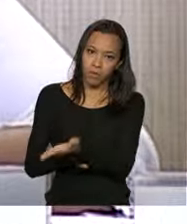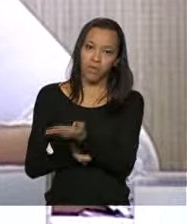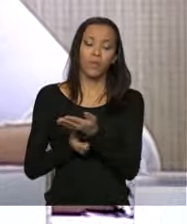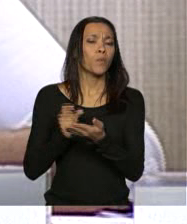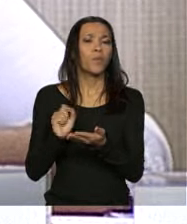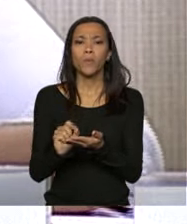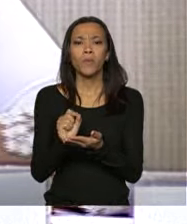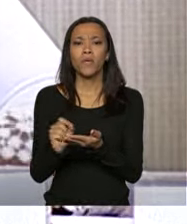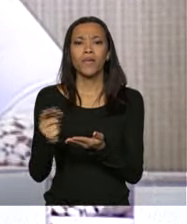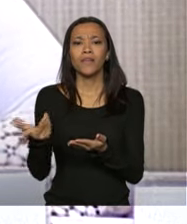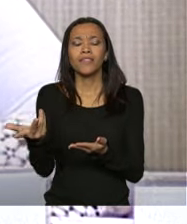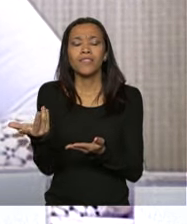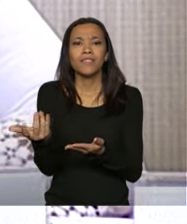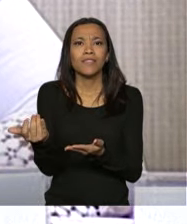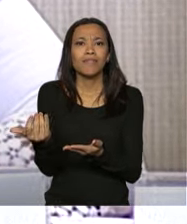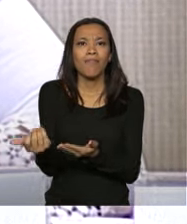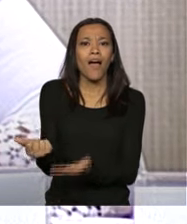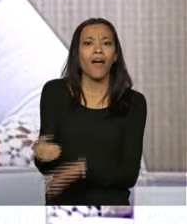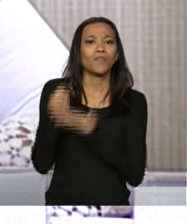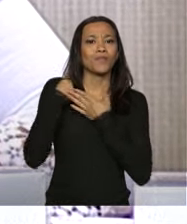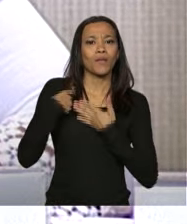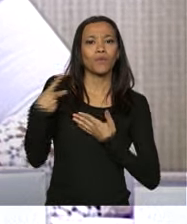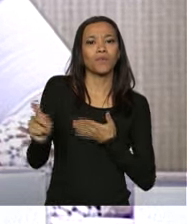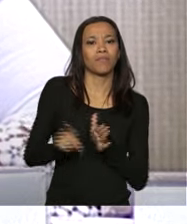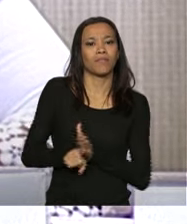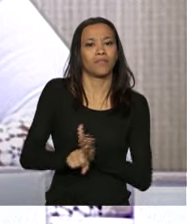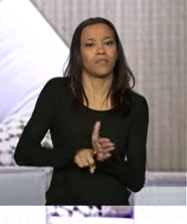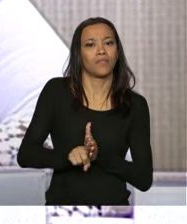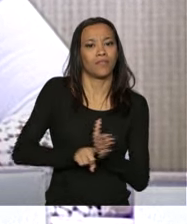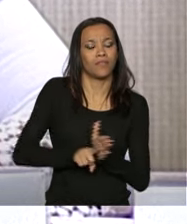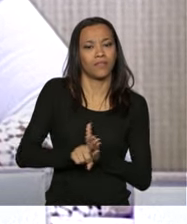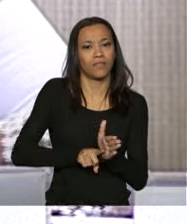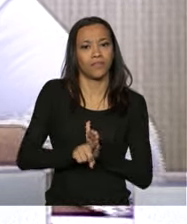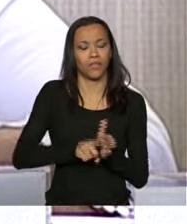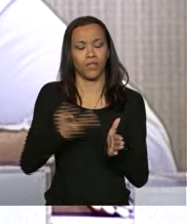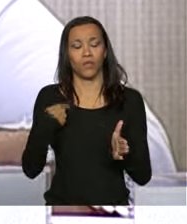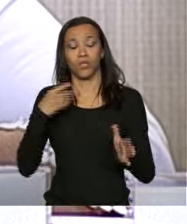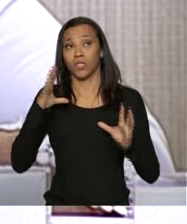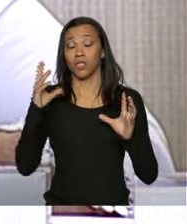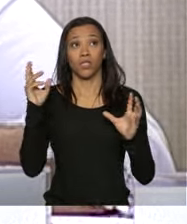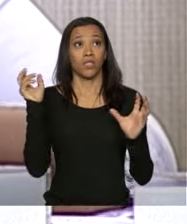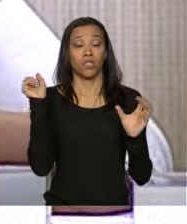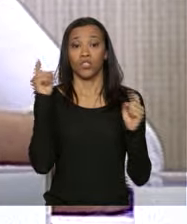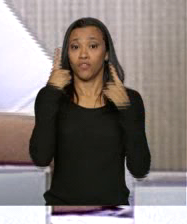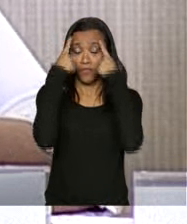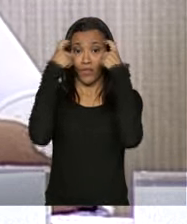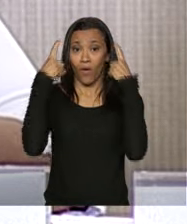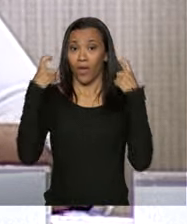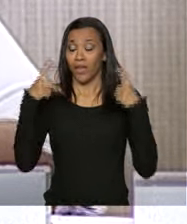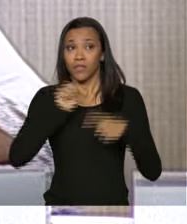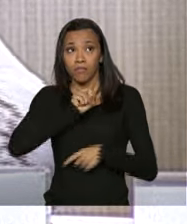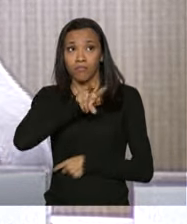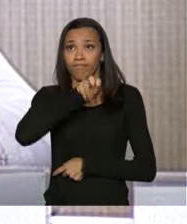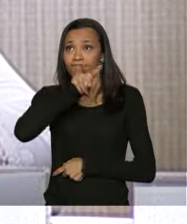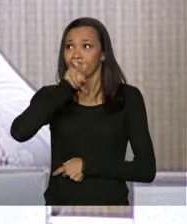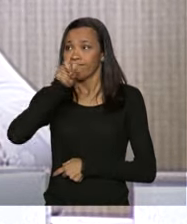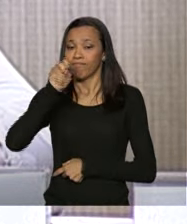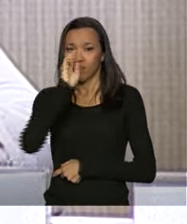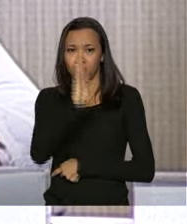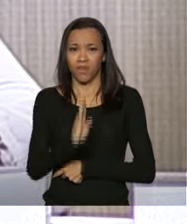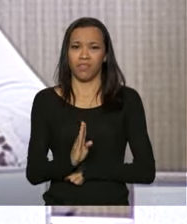de trazer luz, como diz o deputado Molon, a um momento assim de trevas nesse debate da